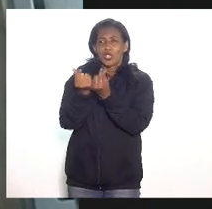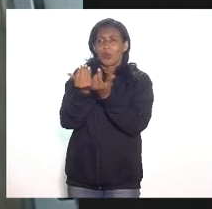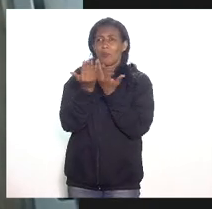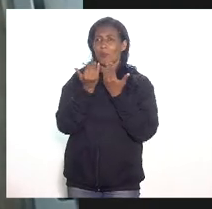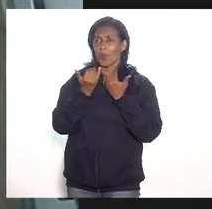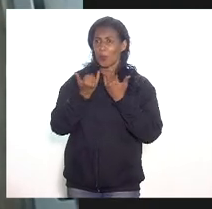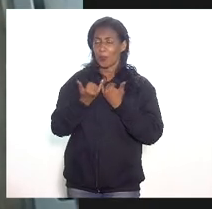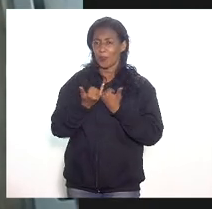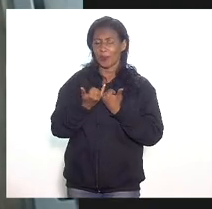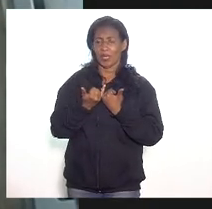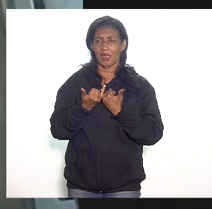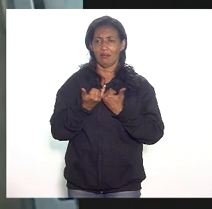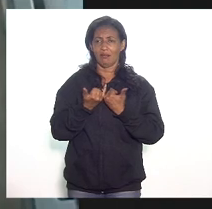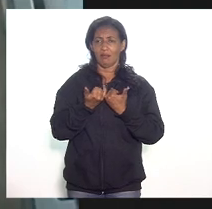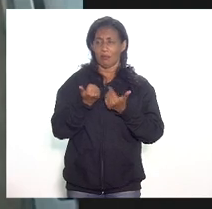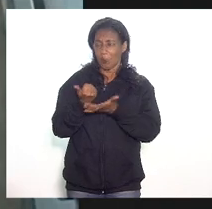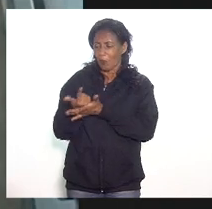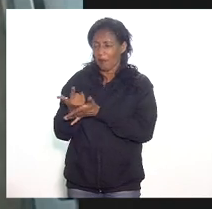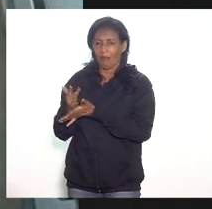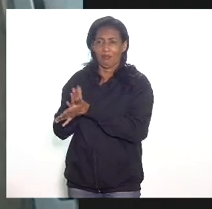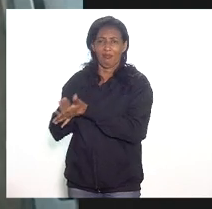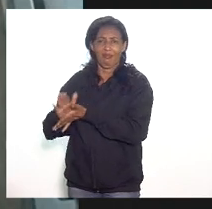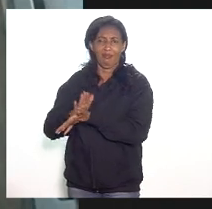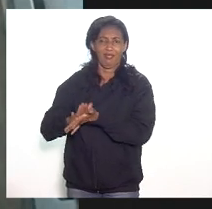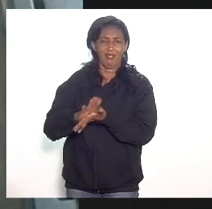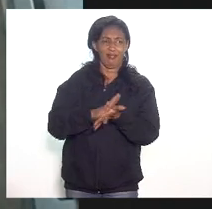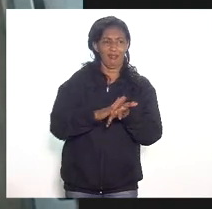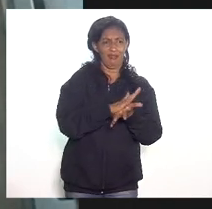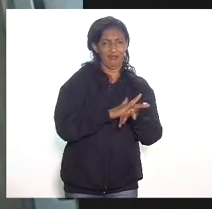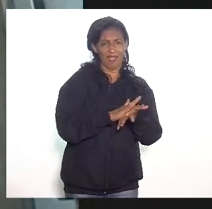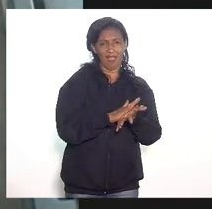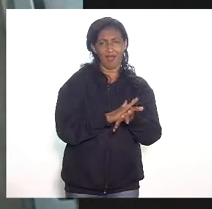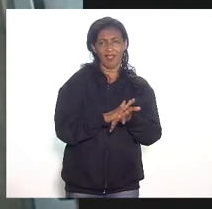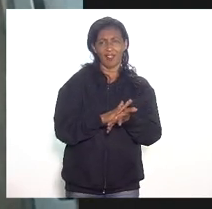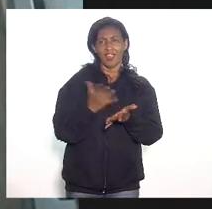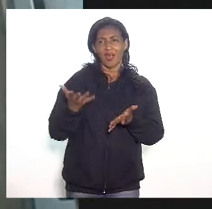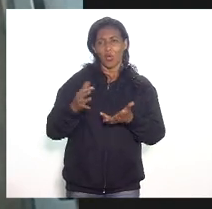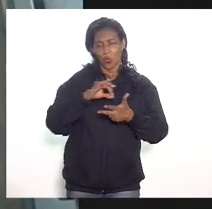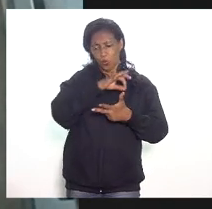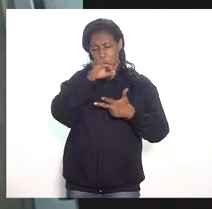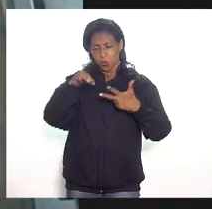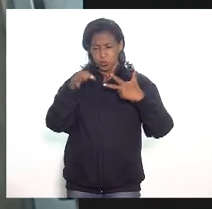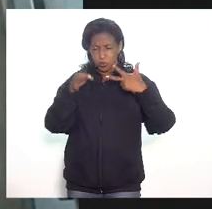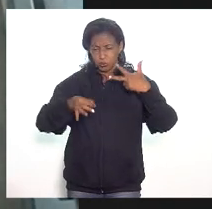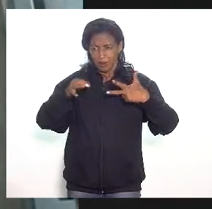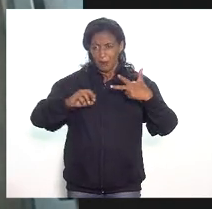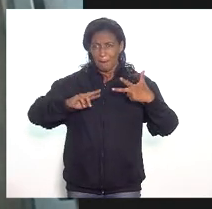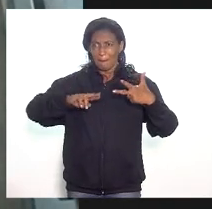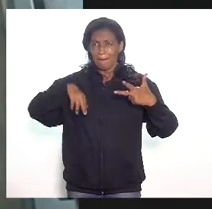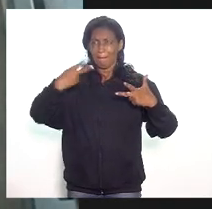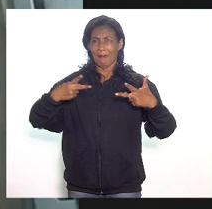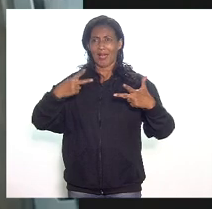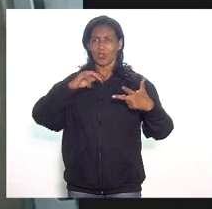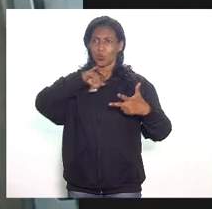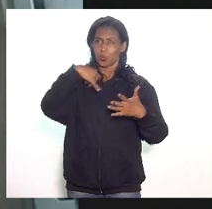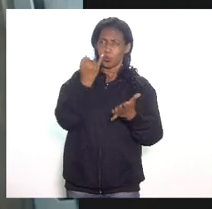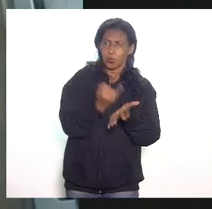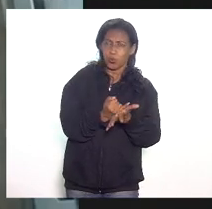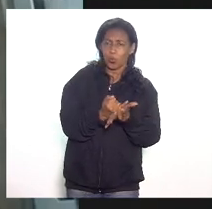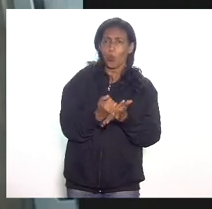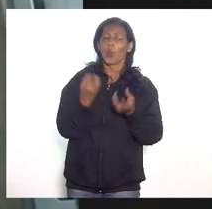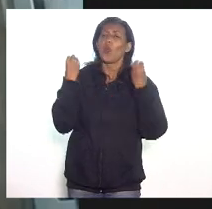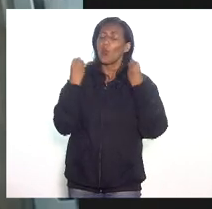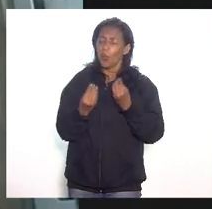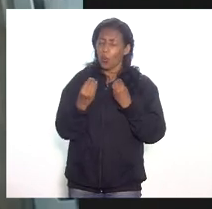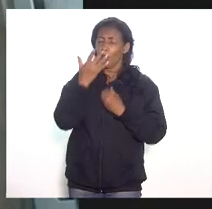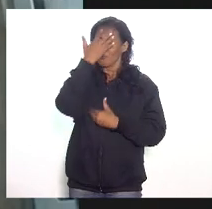nem para comprar o alimento. Aí agora os judiciários ainda querem impor mais taxas ainda. como é que o cidadão comum vai ter acesso à